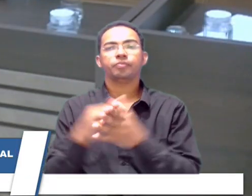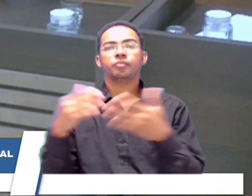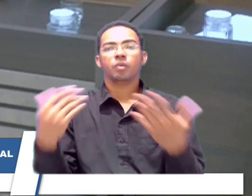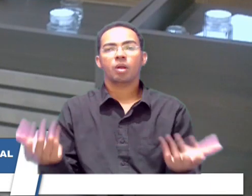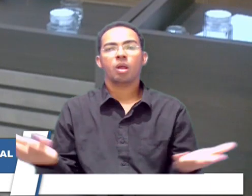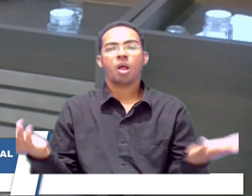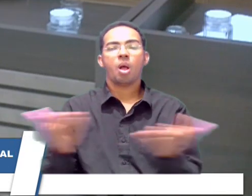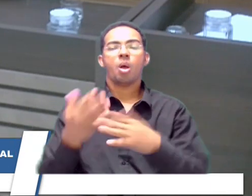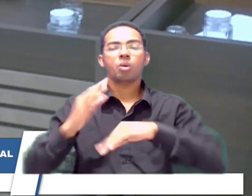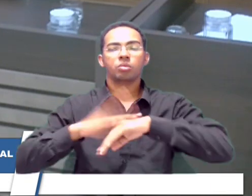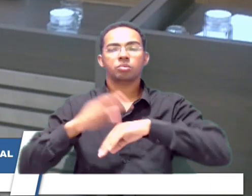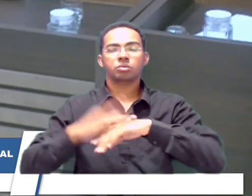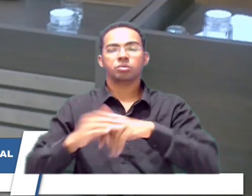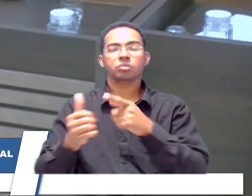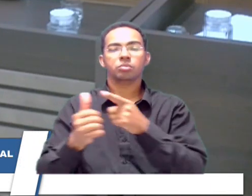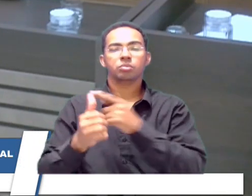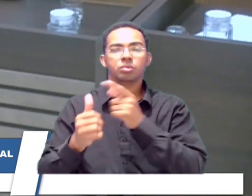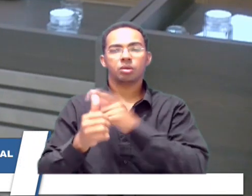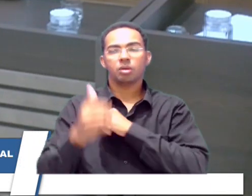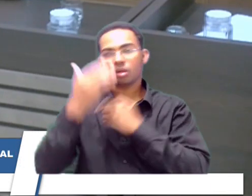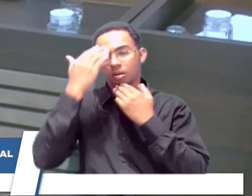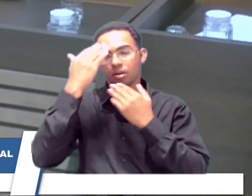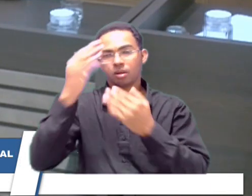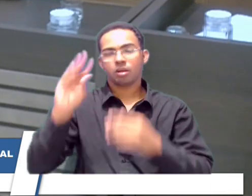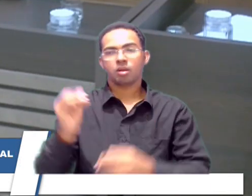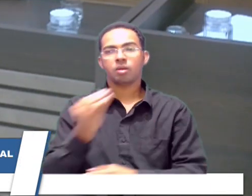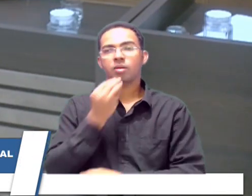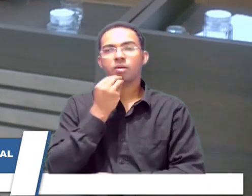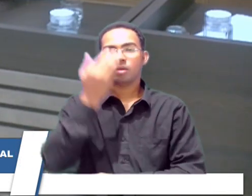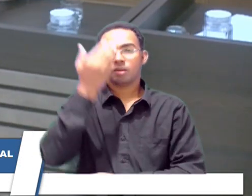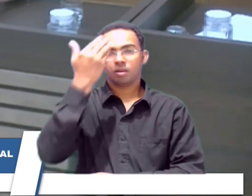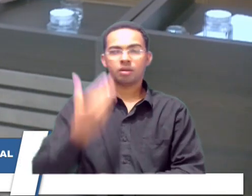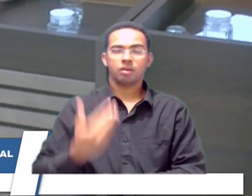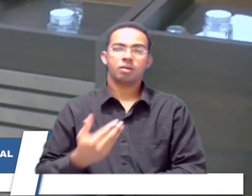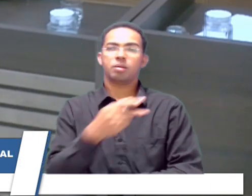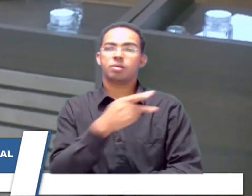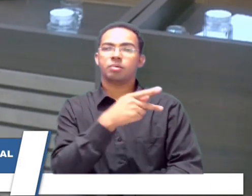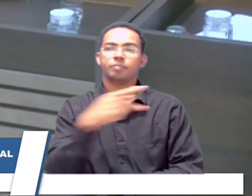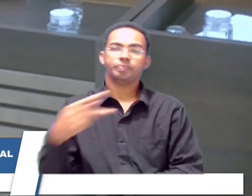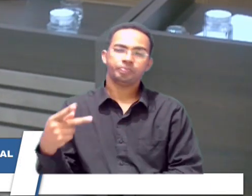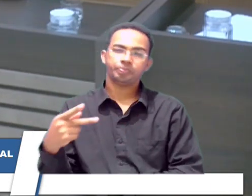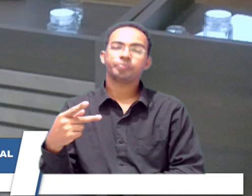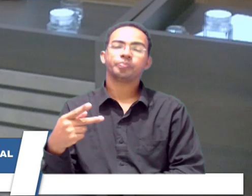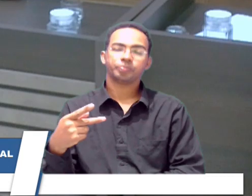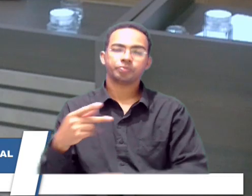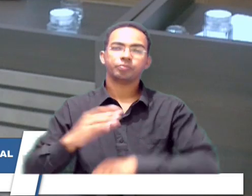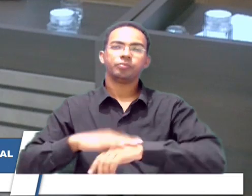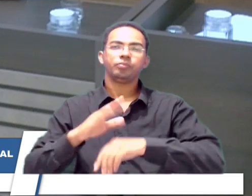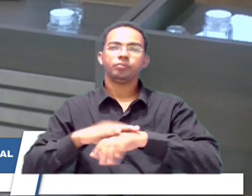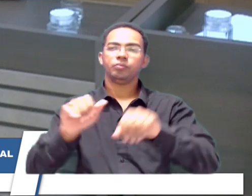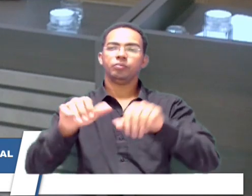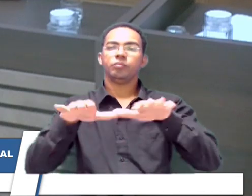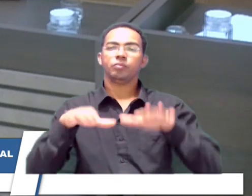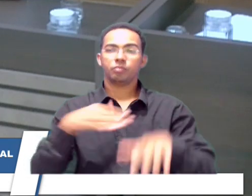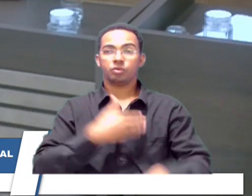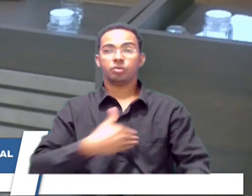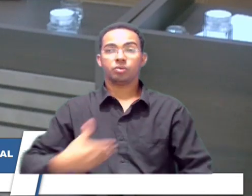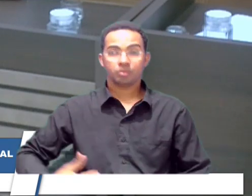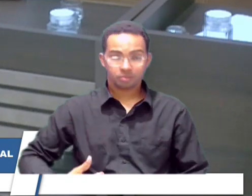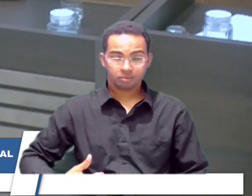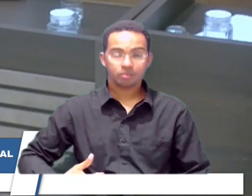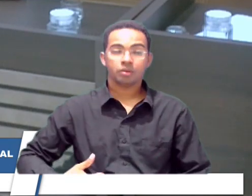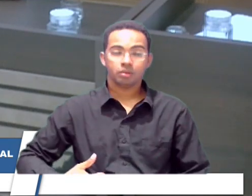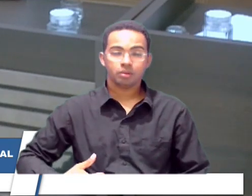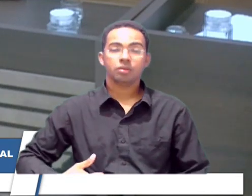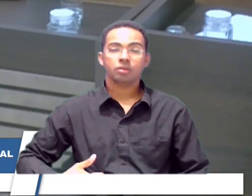queria, primeiro, agradecer a oportunidade de estar aqui presidindo essa audiência pública para a